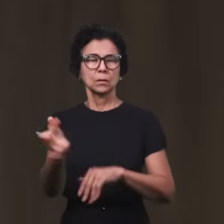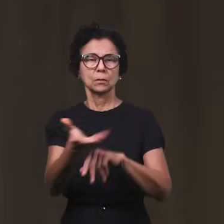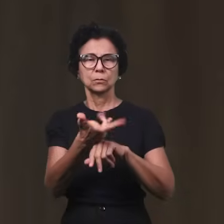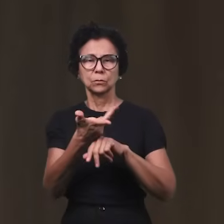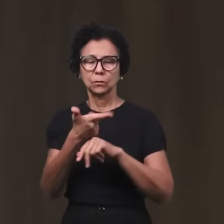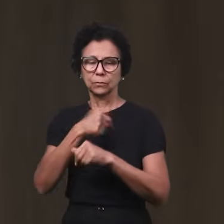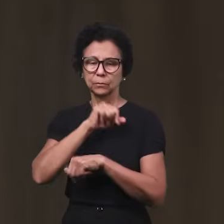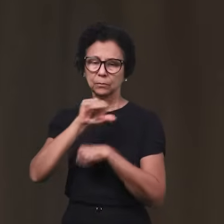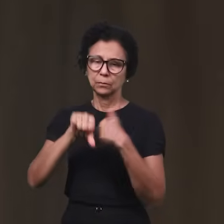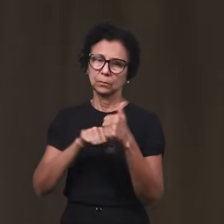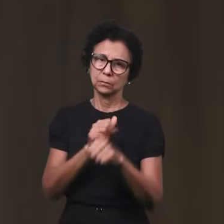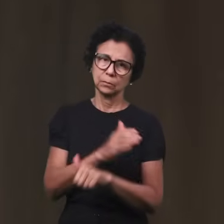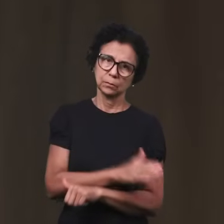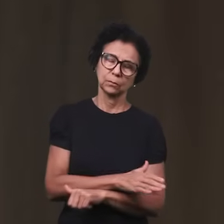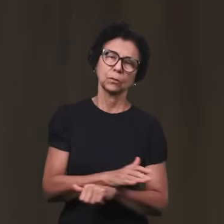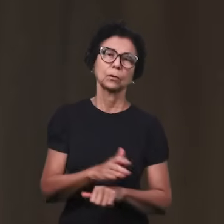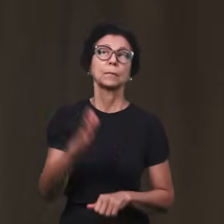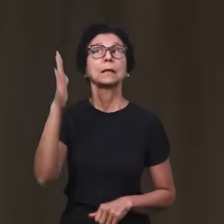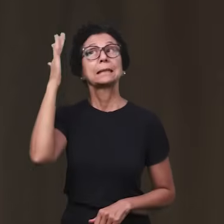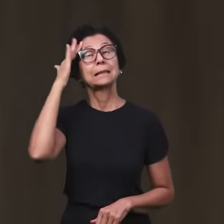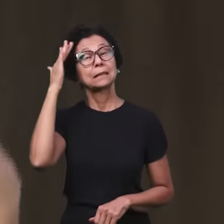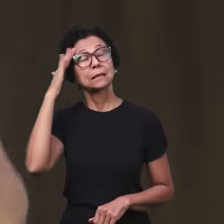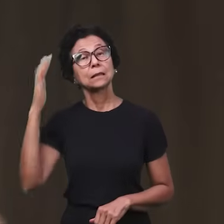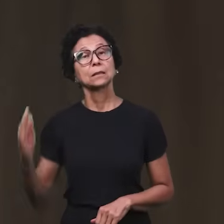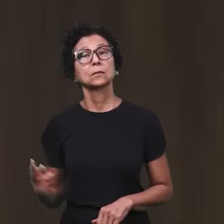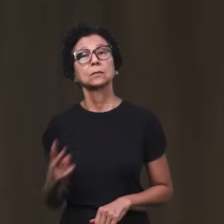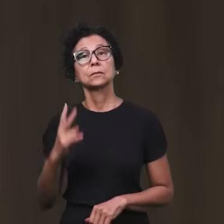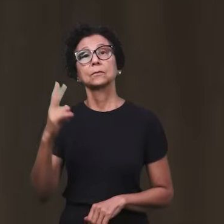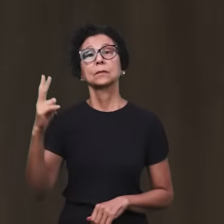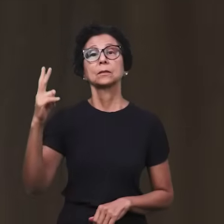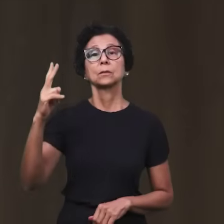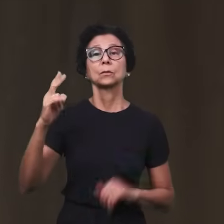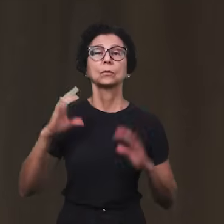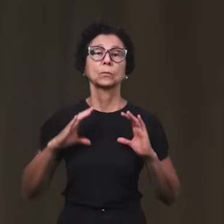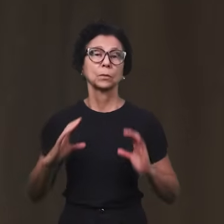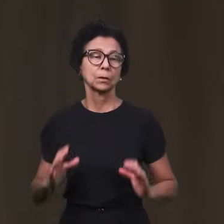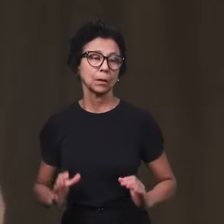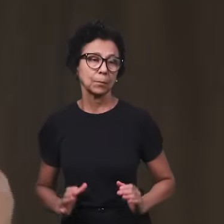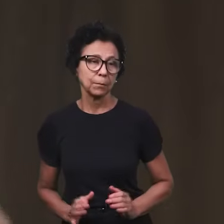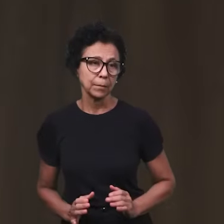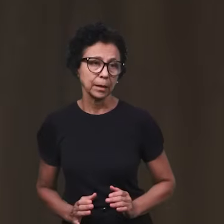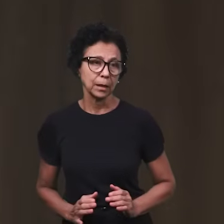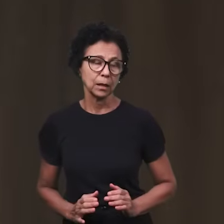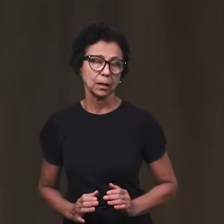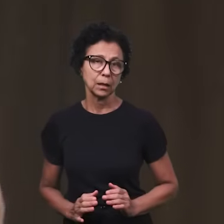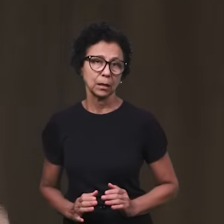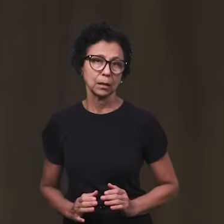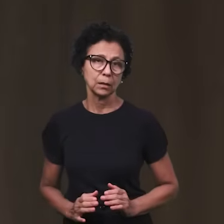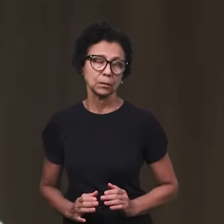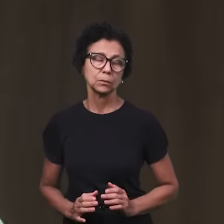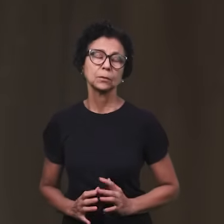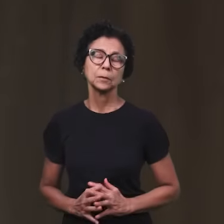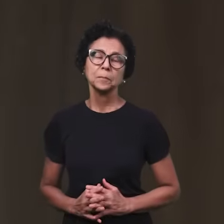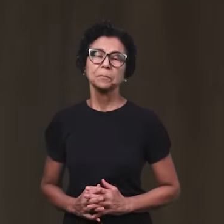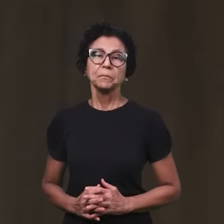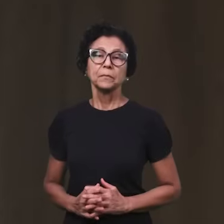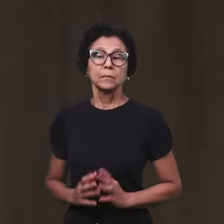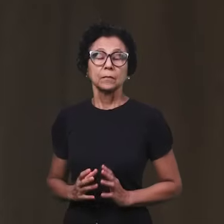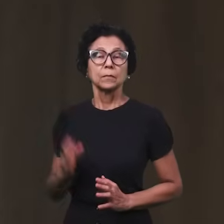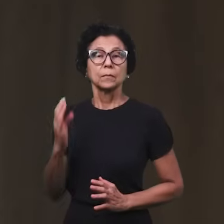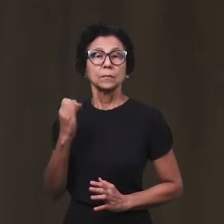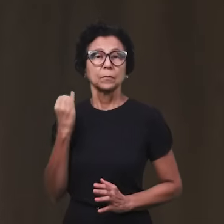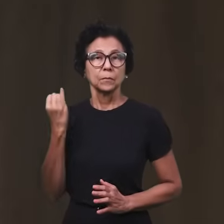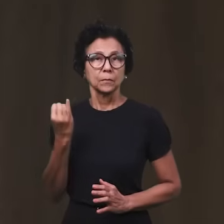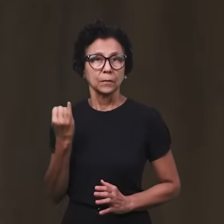vida dirigida pelo Espírito Santo. Já entendemos o nosso valor, a nossa posição, onde queremos chegar, como devemos nos